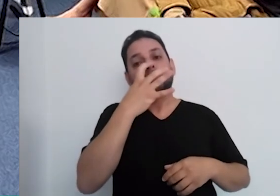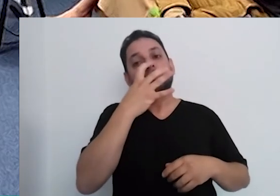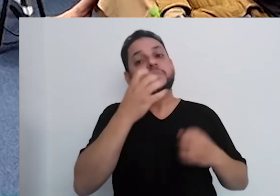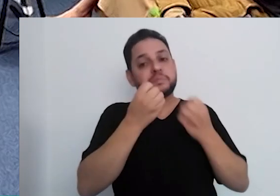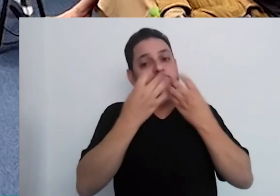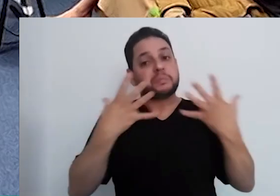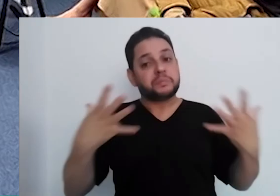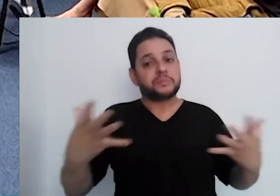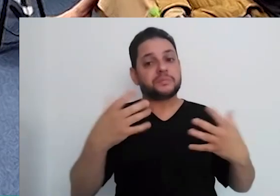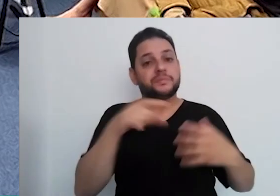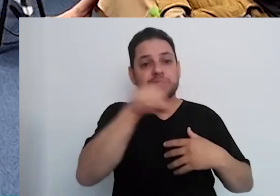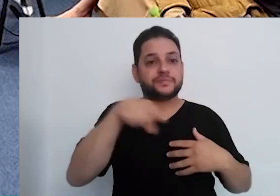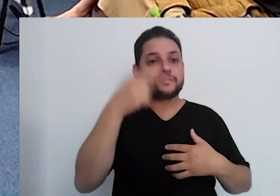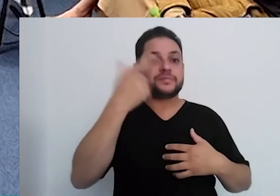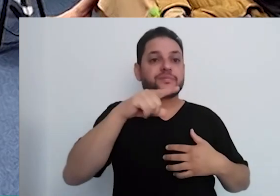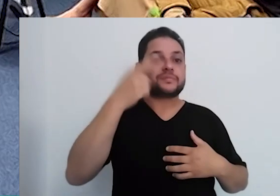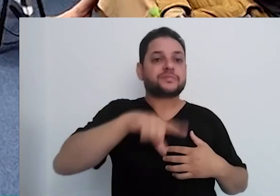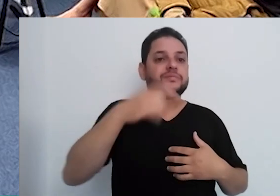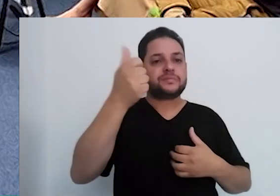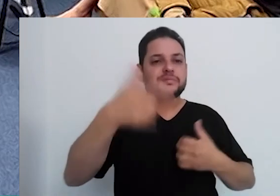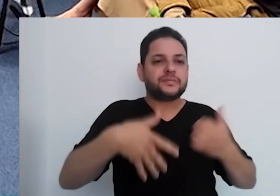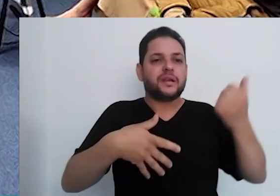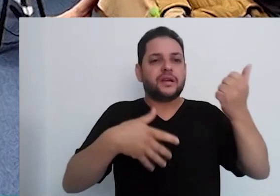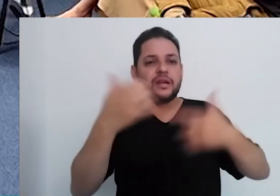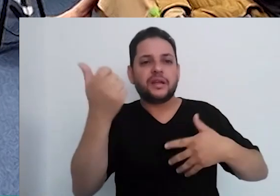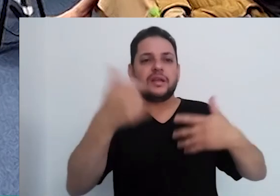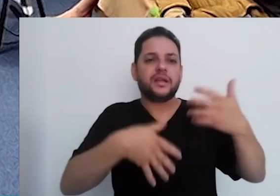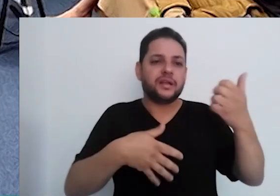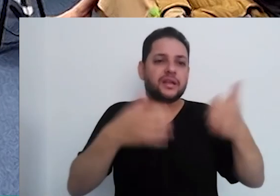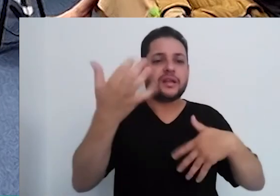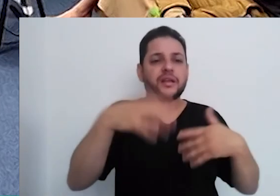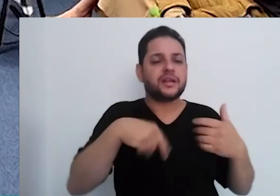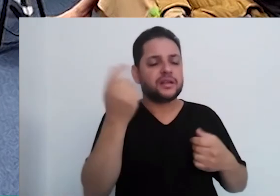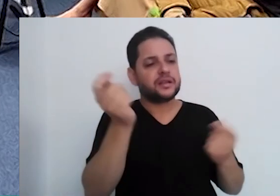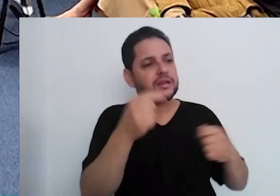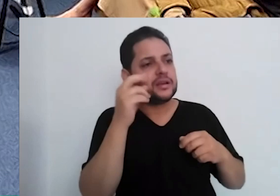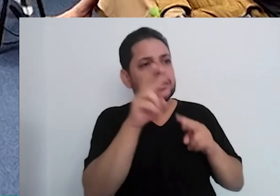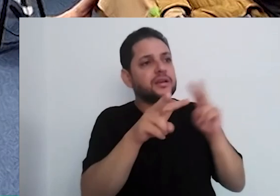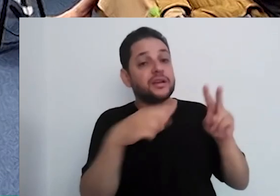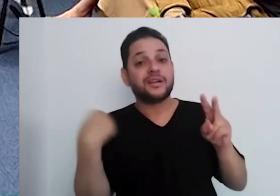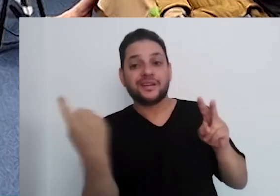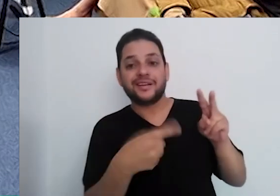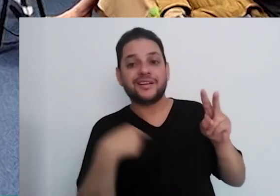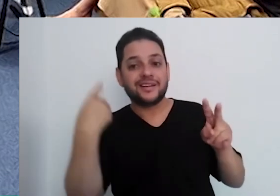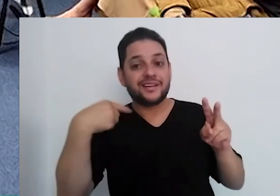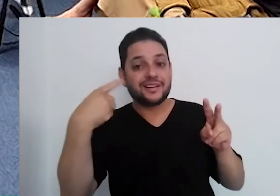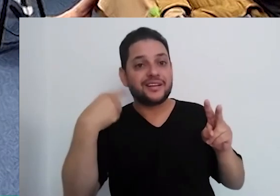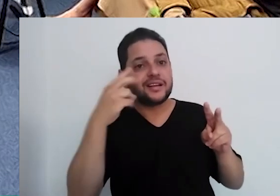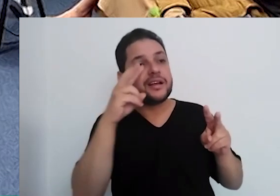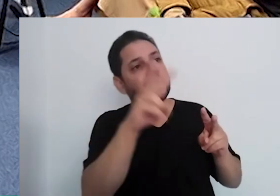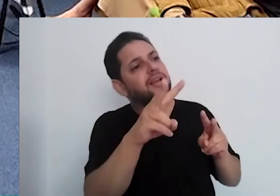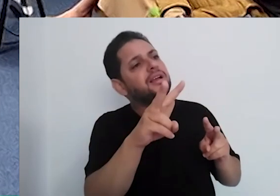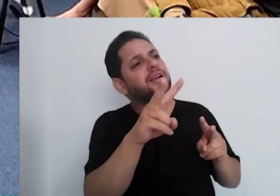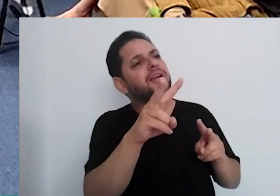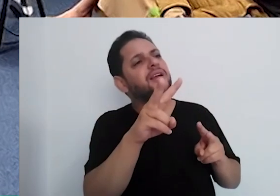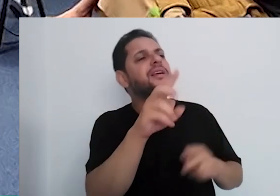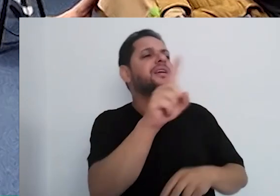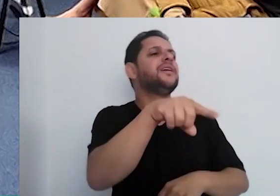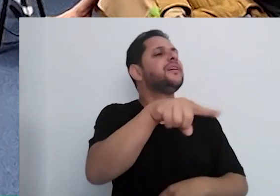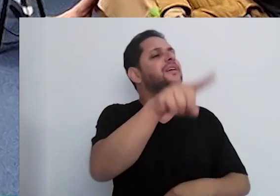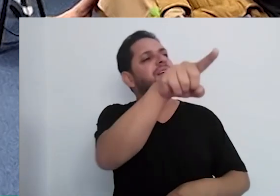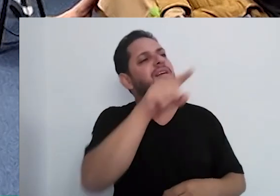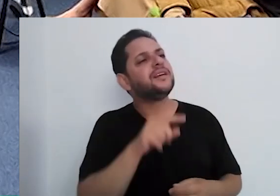Vocês conseguem assim falar fazer a coisa de uma forma que a gente que é do direito pelo menos eu falo por mim eu falo Nossa realmente Elas